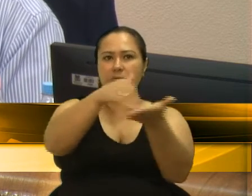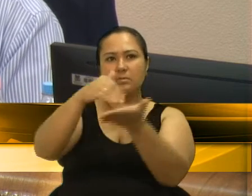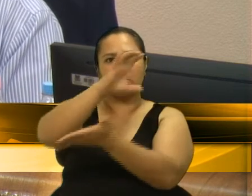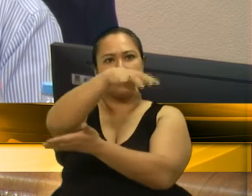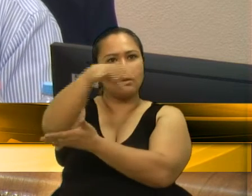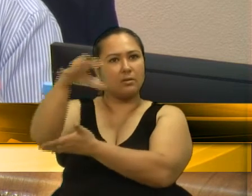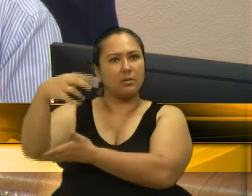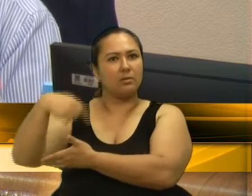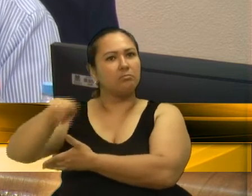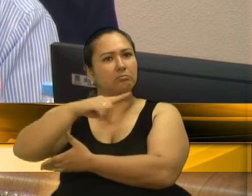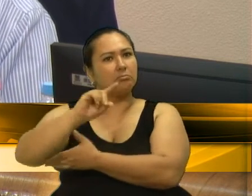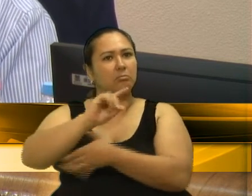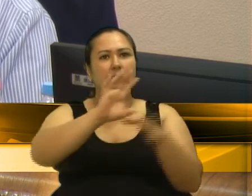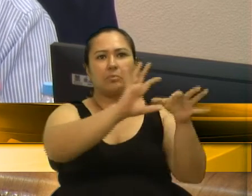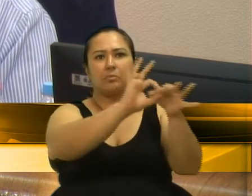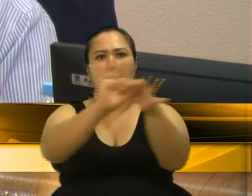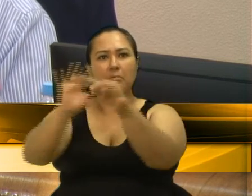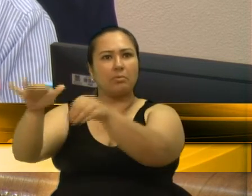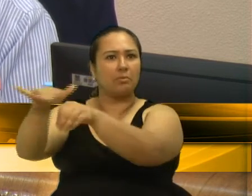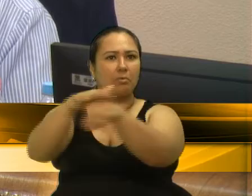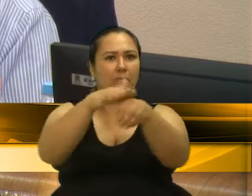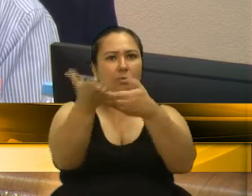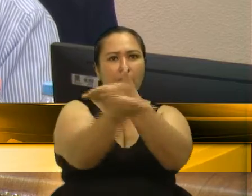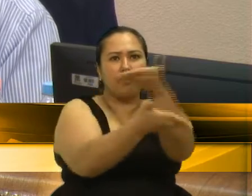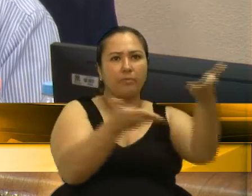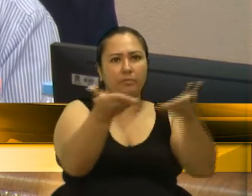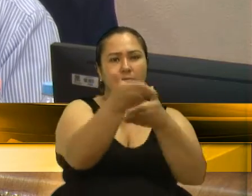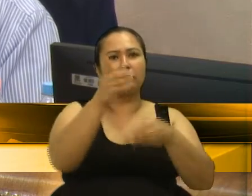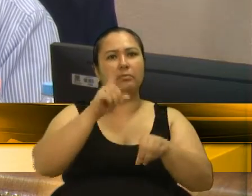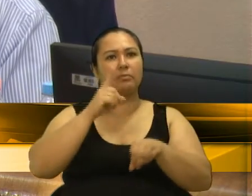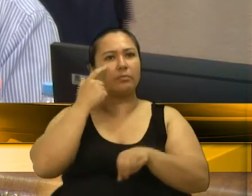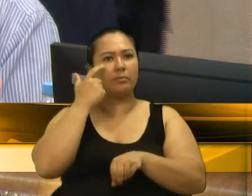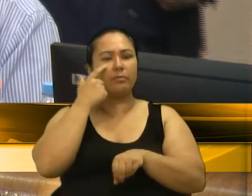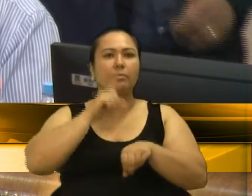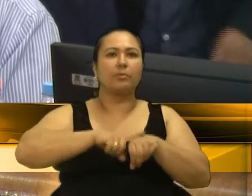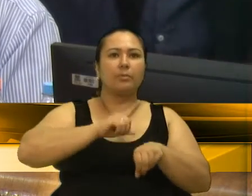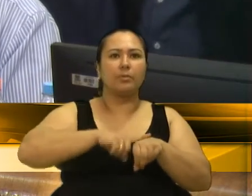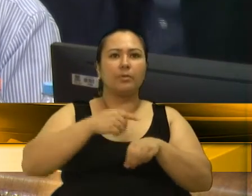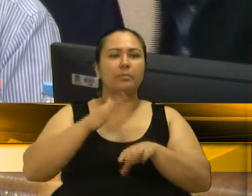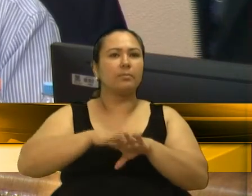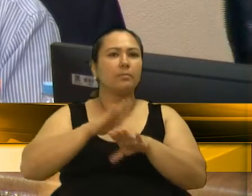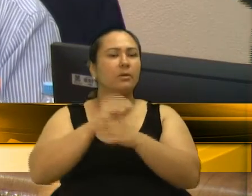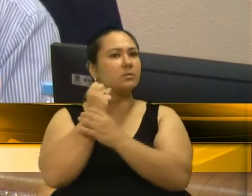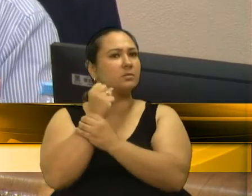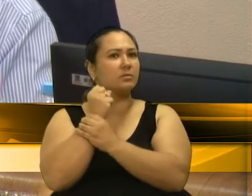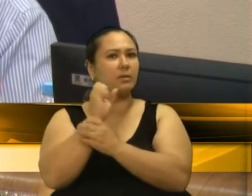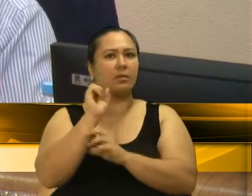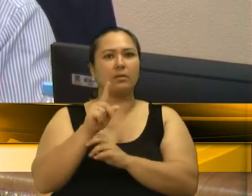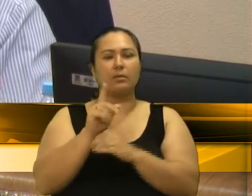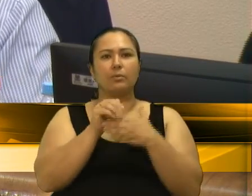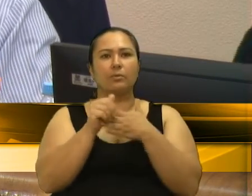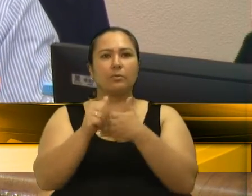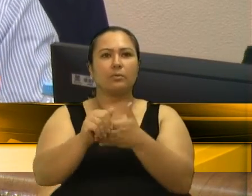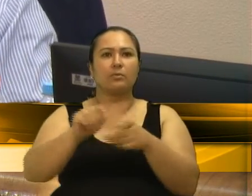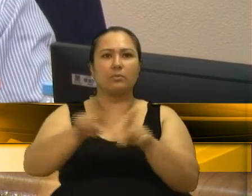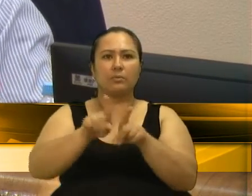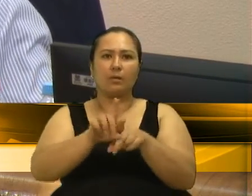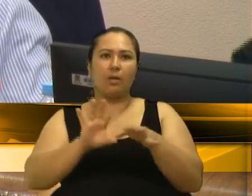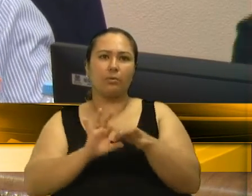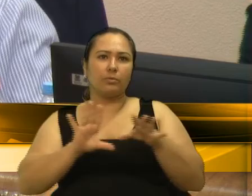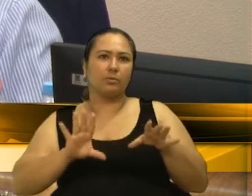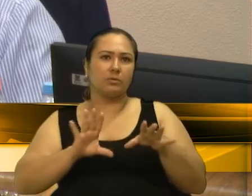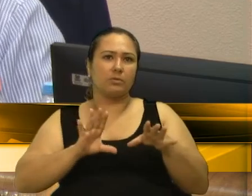se conversar e registrar todo esse momento, dando maior segurança a quem está recebendo uma autorização, solicitando uma autorização para a realização do